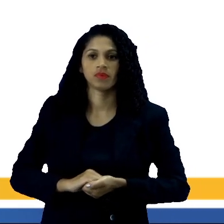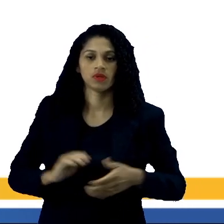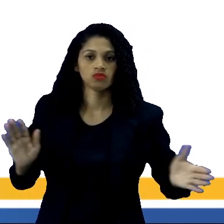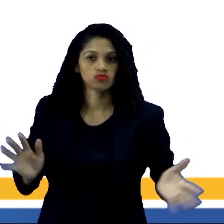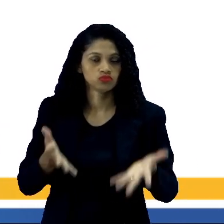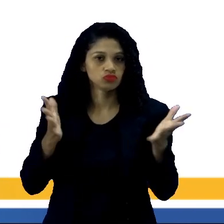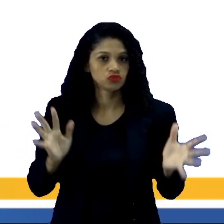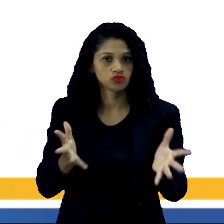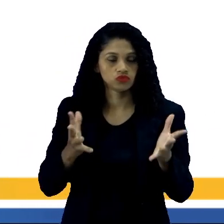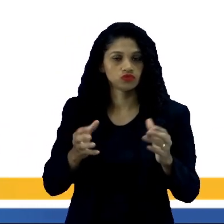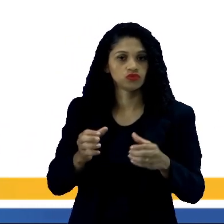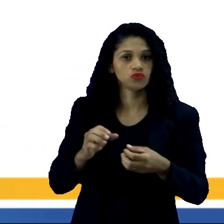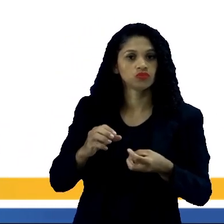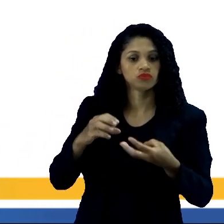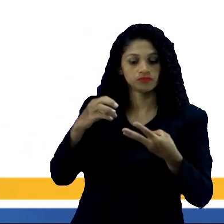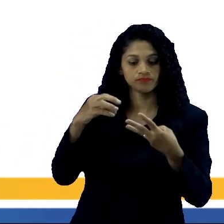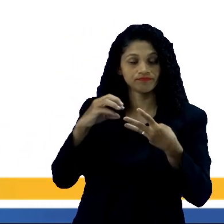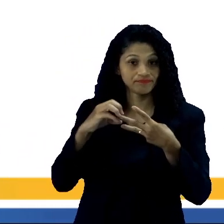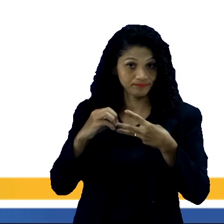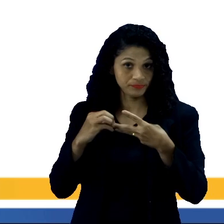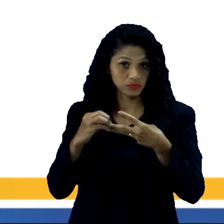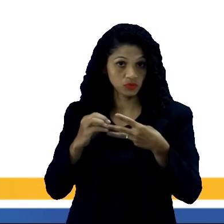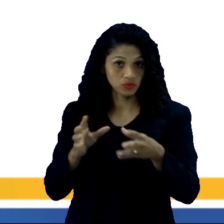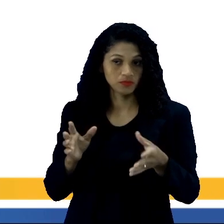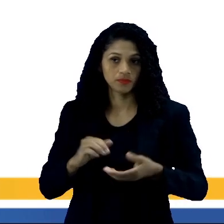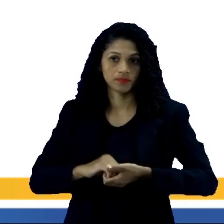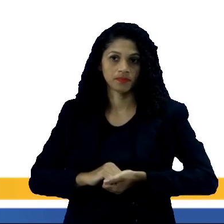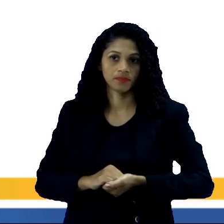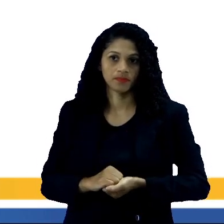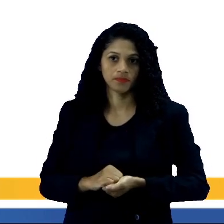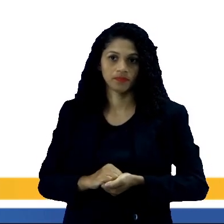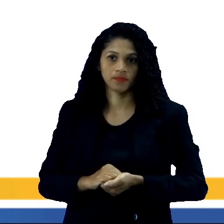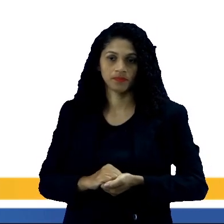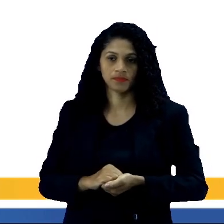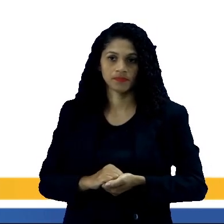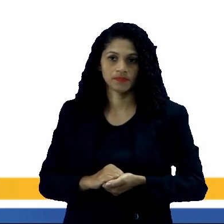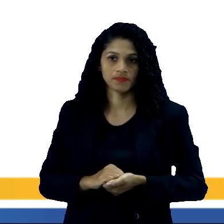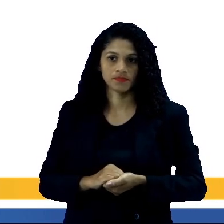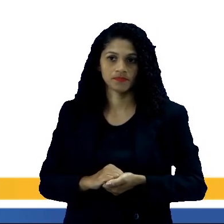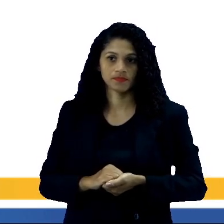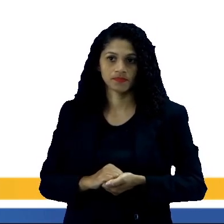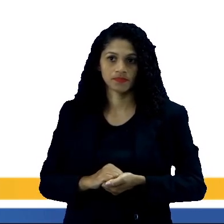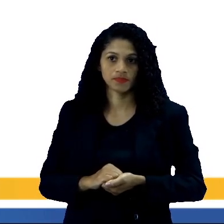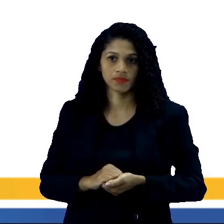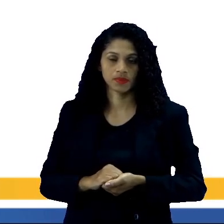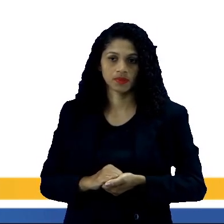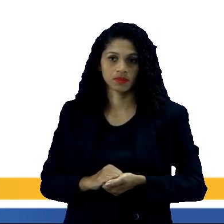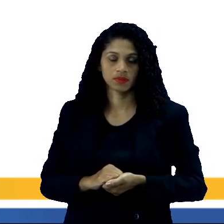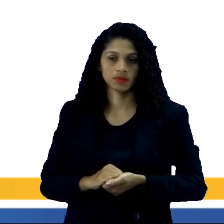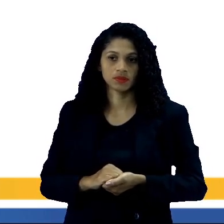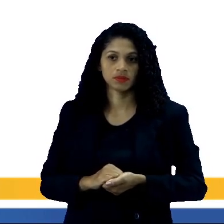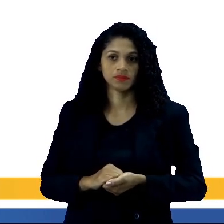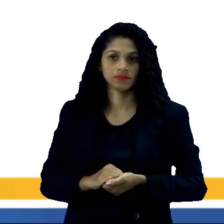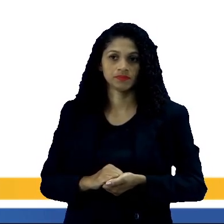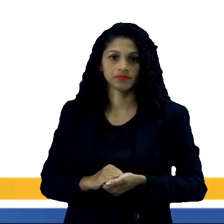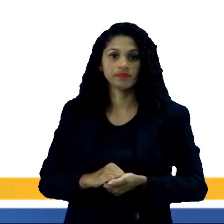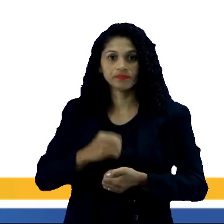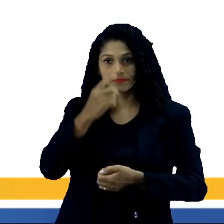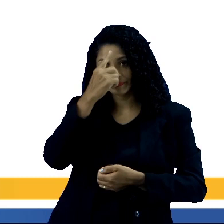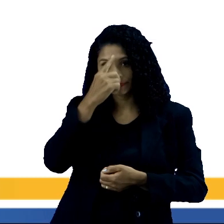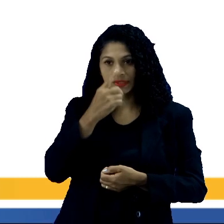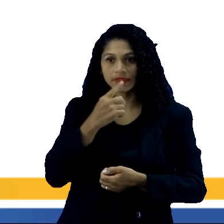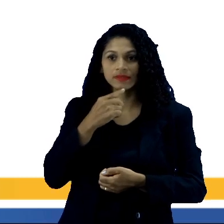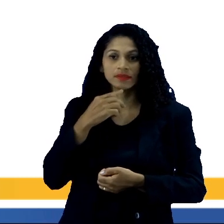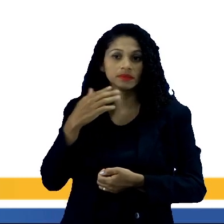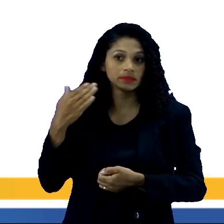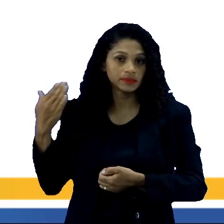estimule, gerando aí o que a gente chama de impulso nervoso. E aqui, mais uma vez, para a gente se situar, essa é a